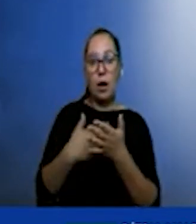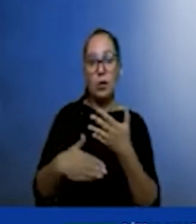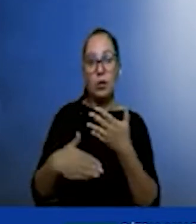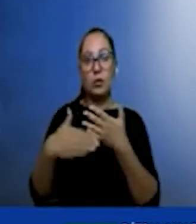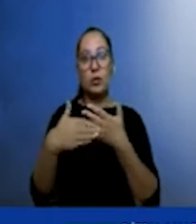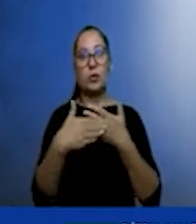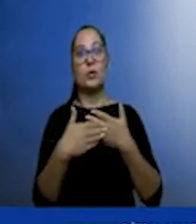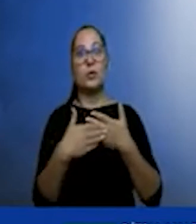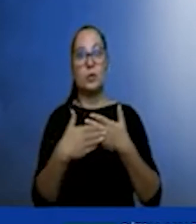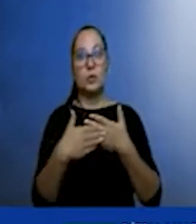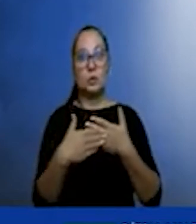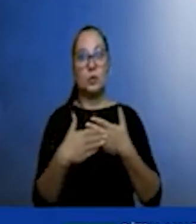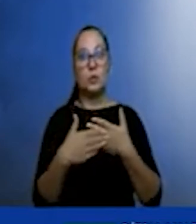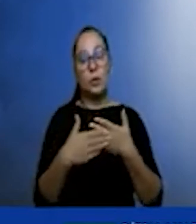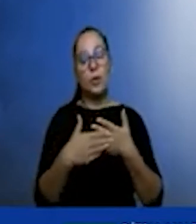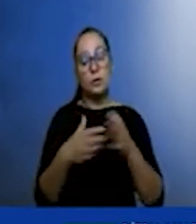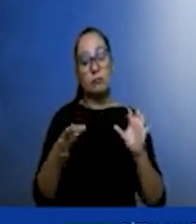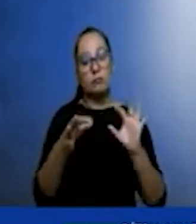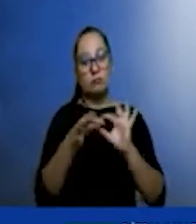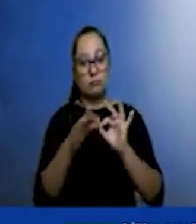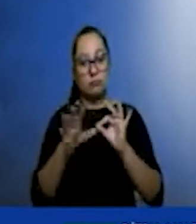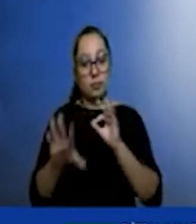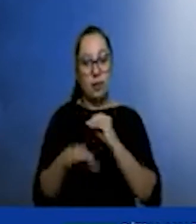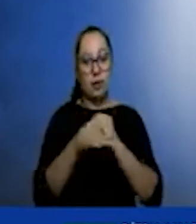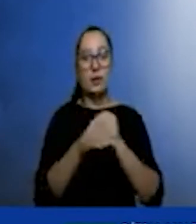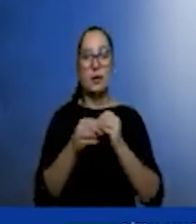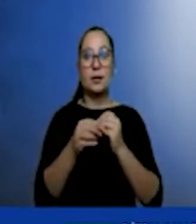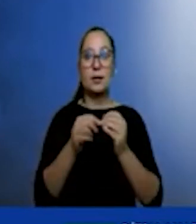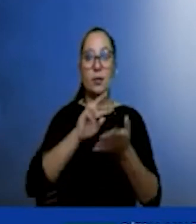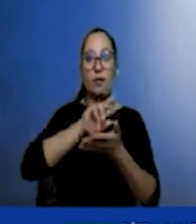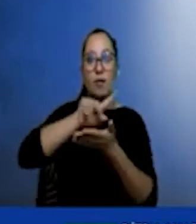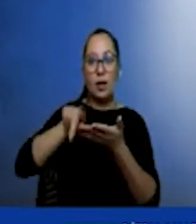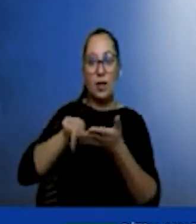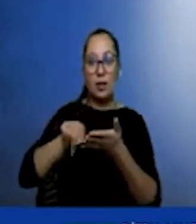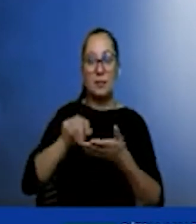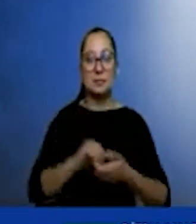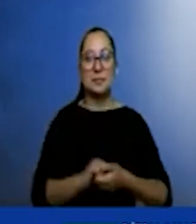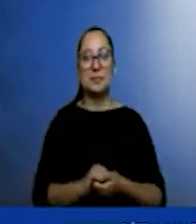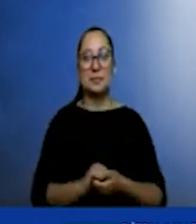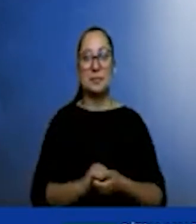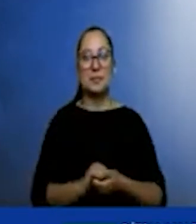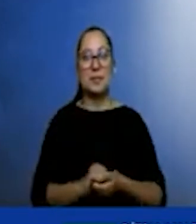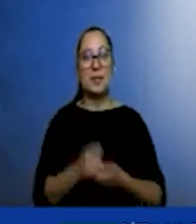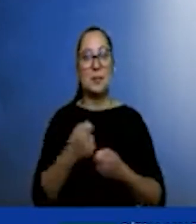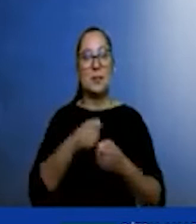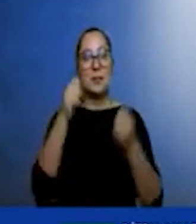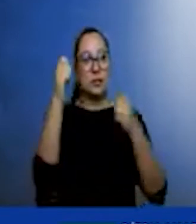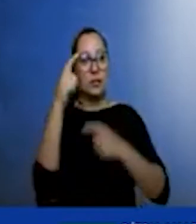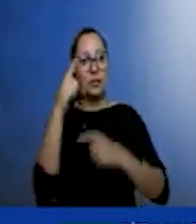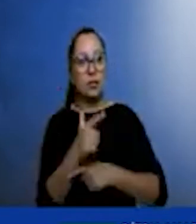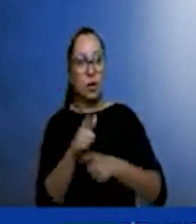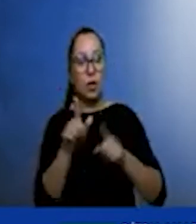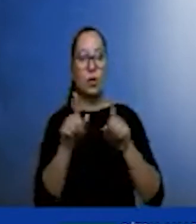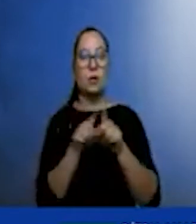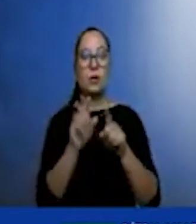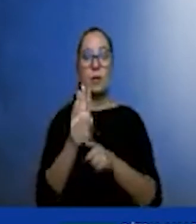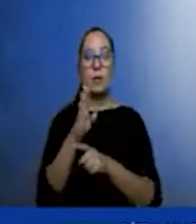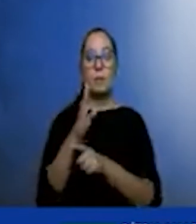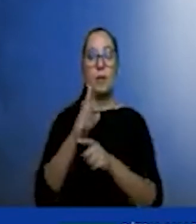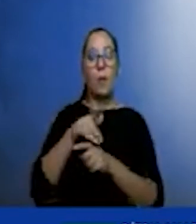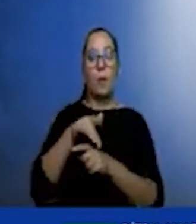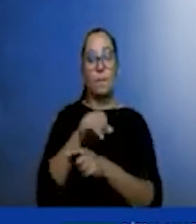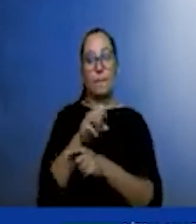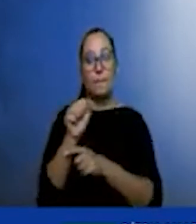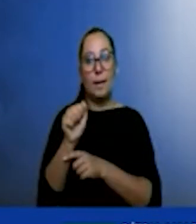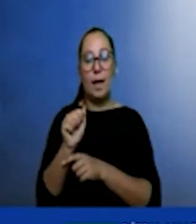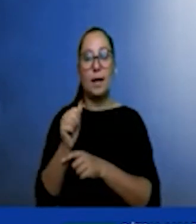esses componentes, né? Agregando todas essas variáveis. Então, eu tenho que ter espaço para o solar, eu tenho que ter espaço para as biomassas, né? Para os